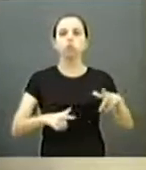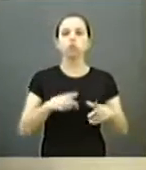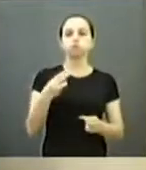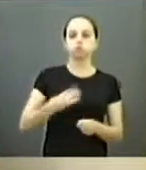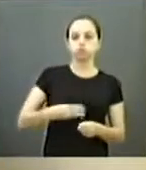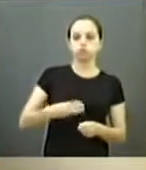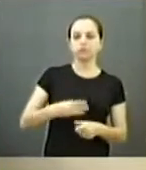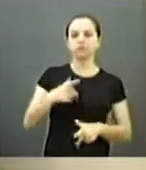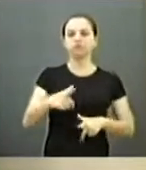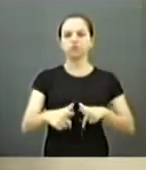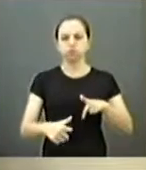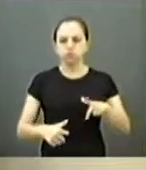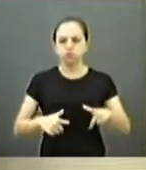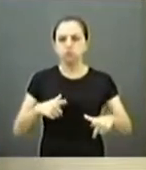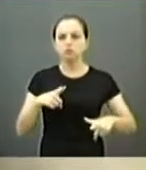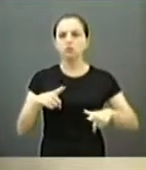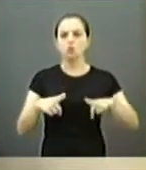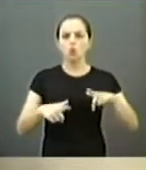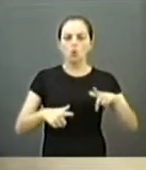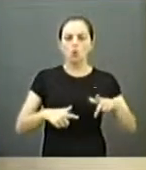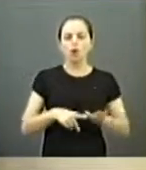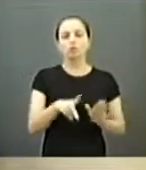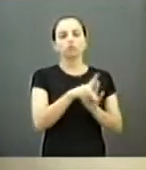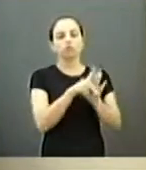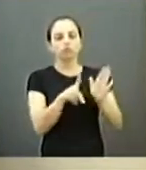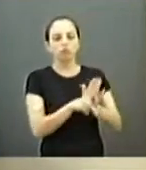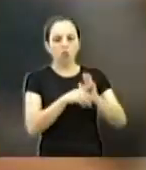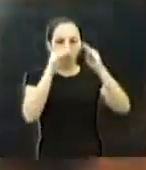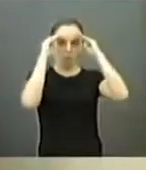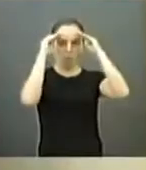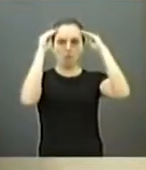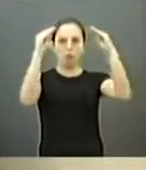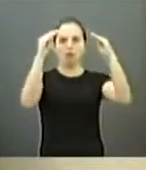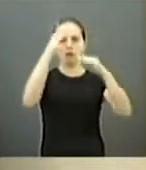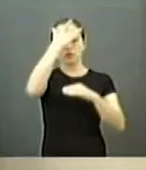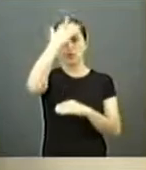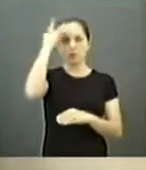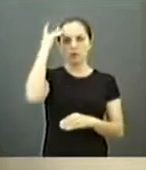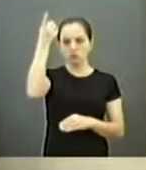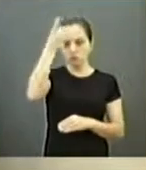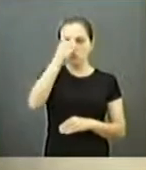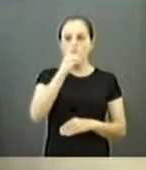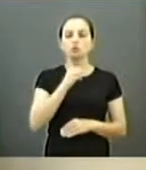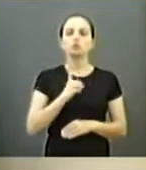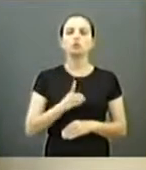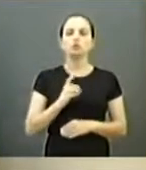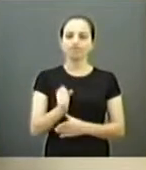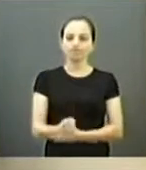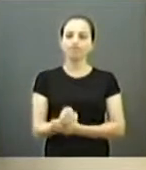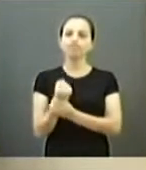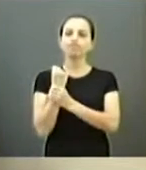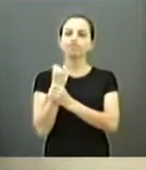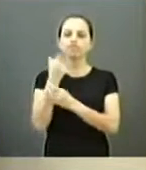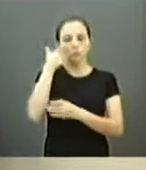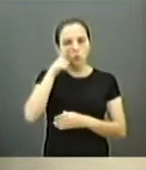trabalharam árduo, com projetos, com respeito às pessoas deficientes, que conseguiram